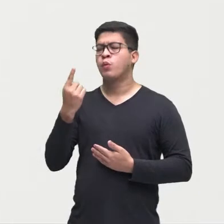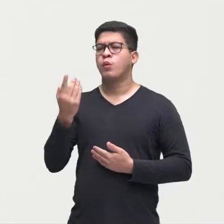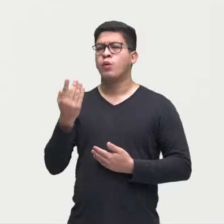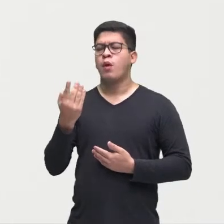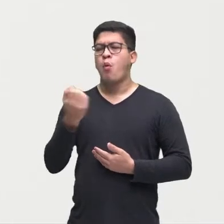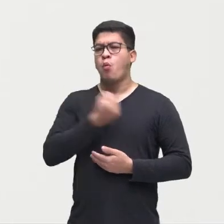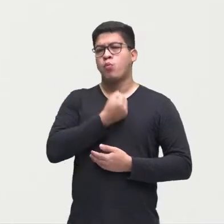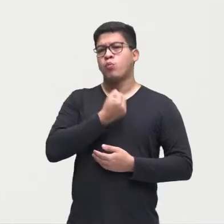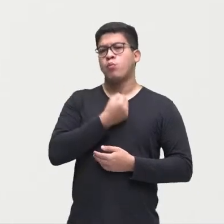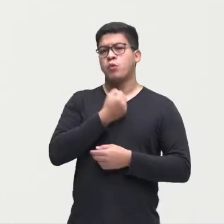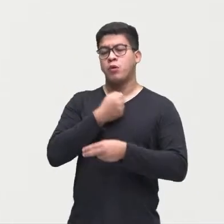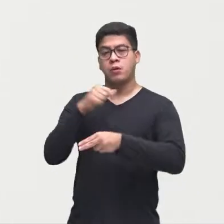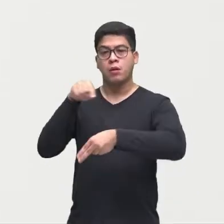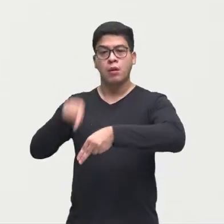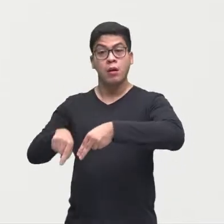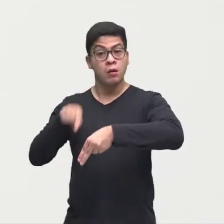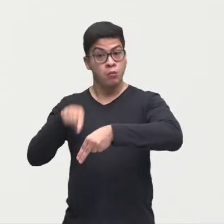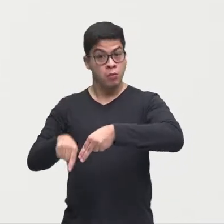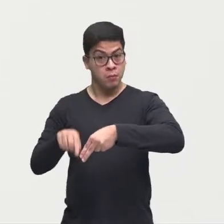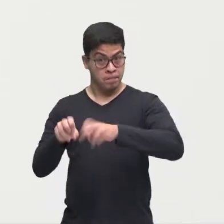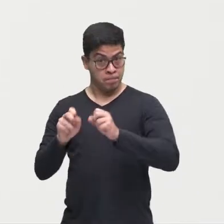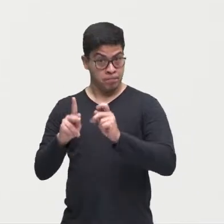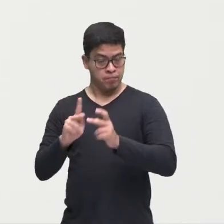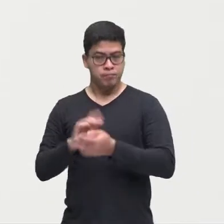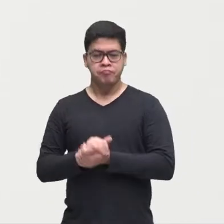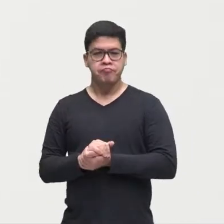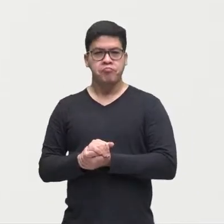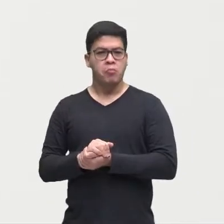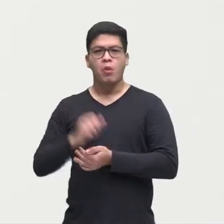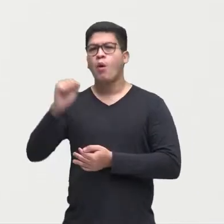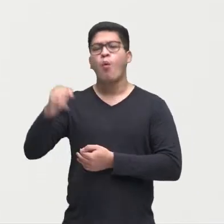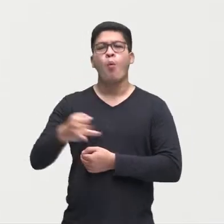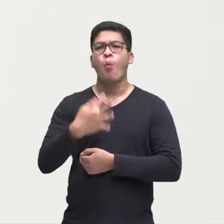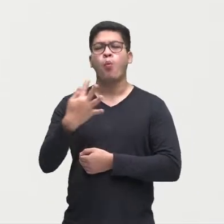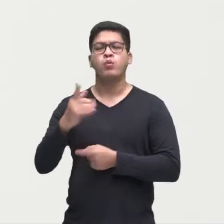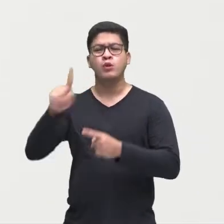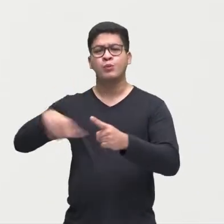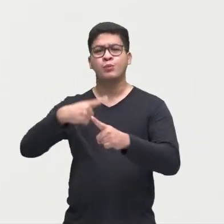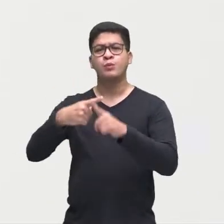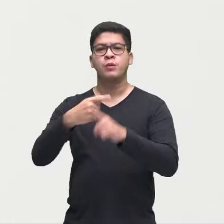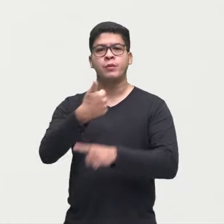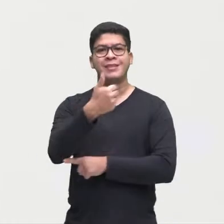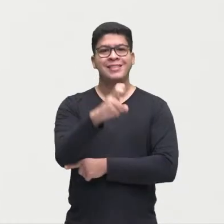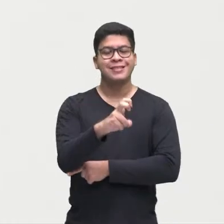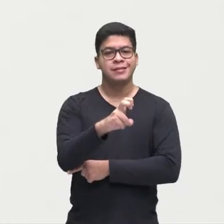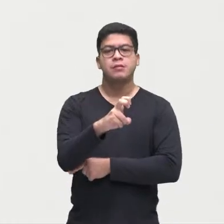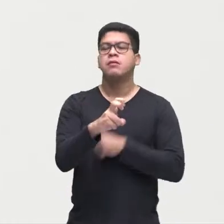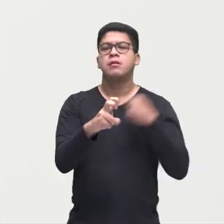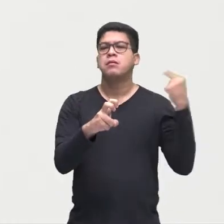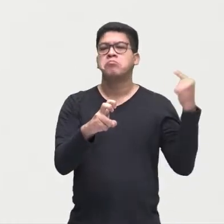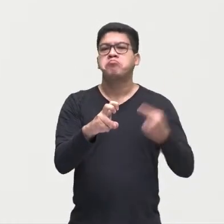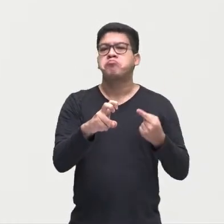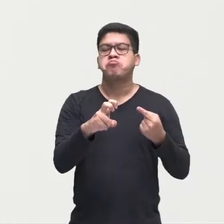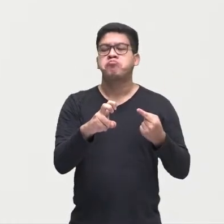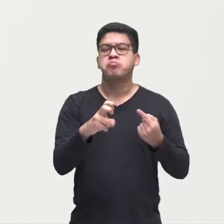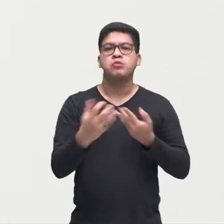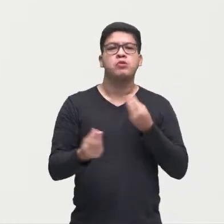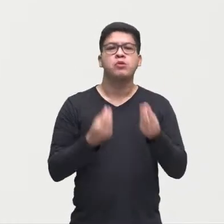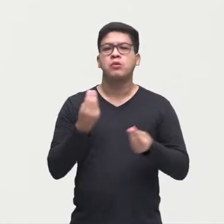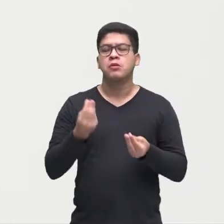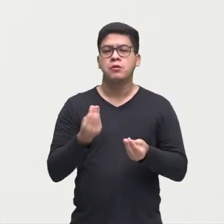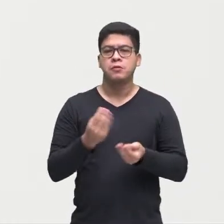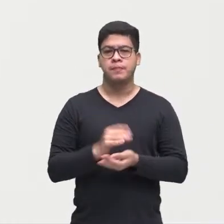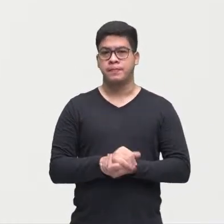naturais que eu tenho. Aí eu quero saber, por exemplo, o múltiplo de 15. Vejam só. Para eu descobrir o múltiplo de 15, né? Olha